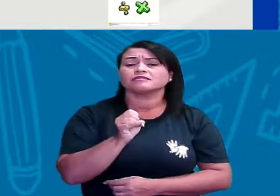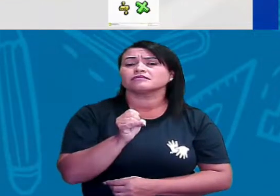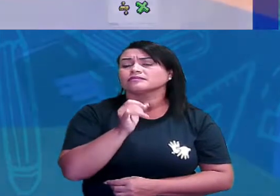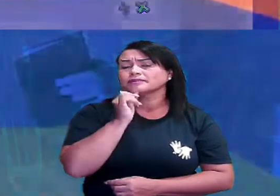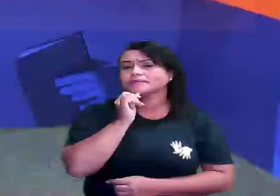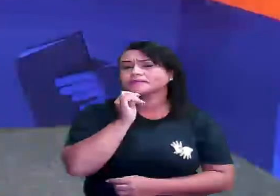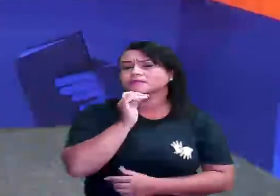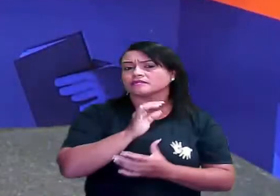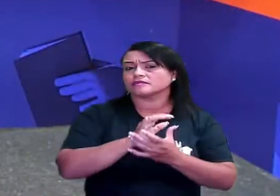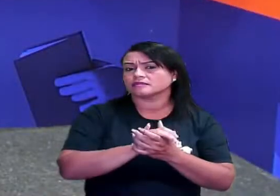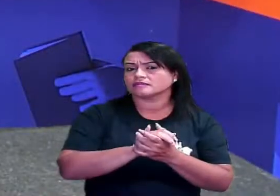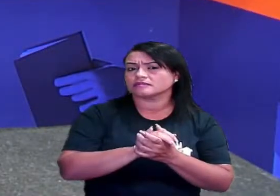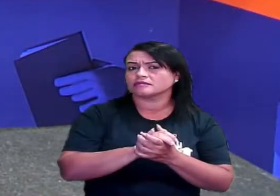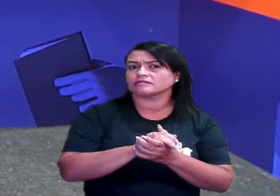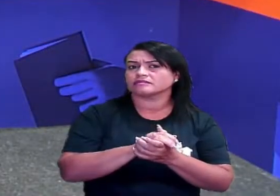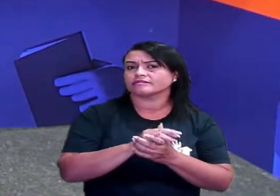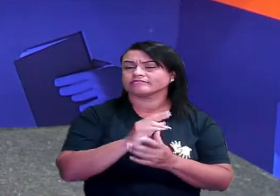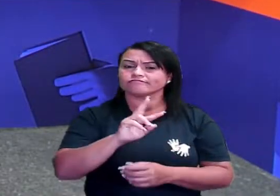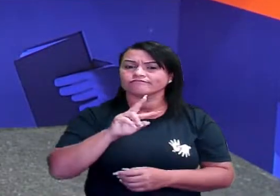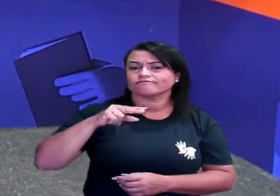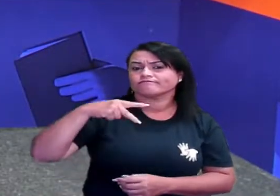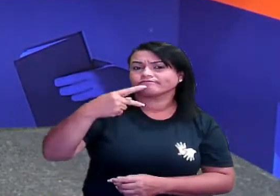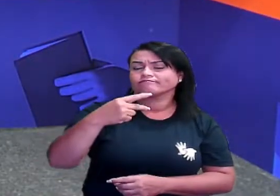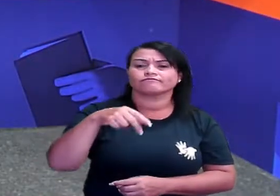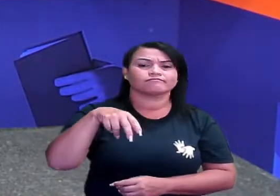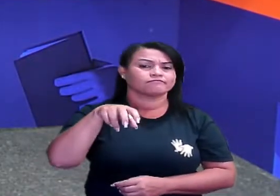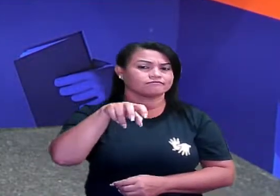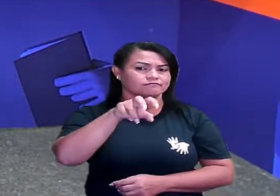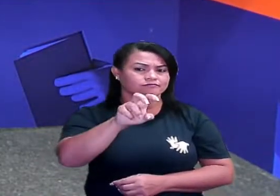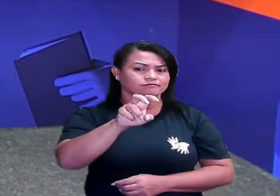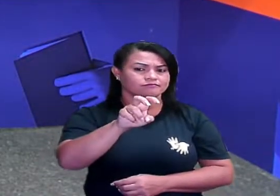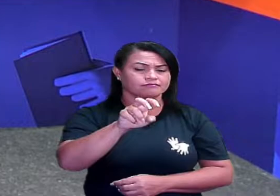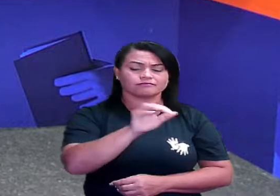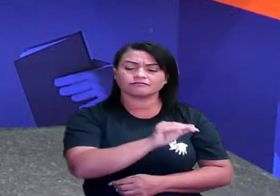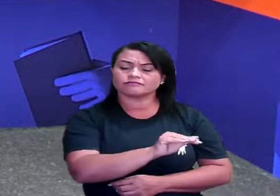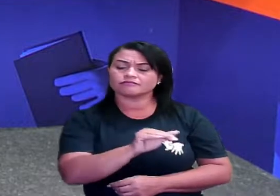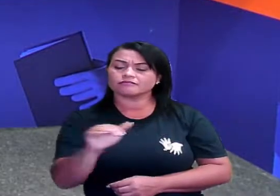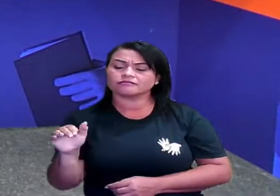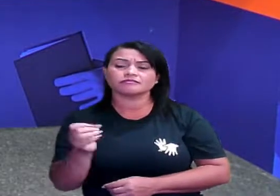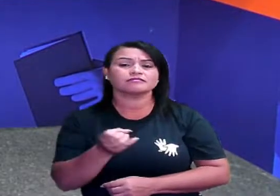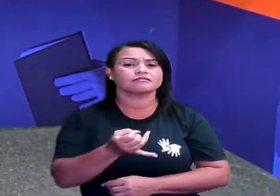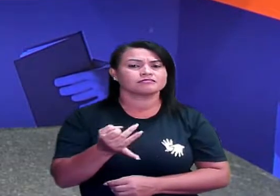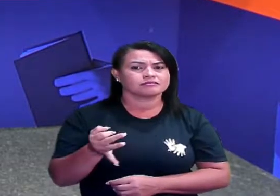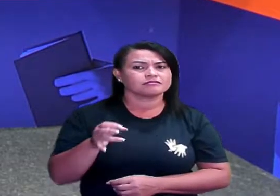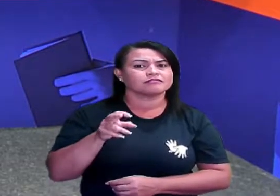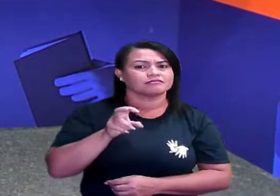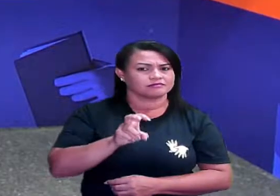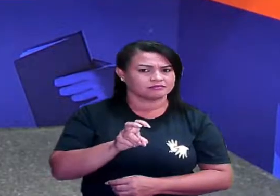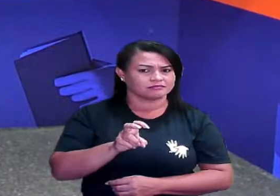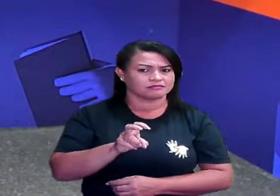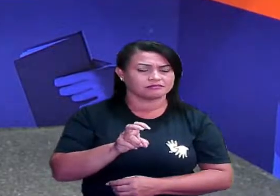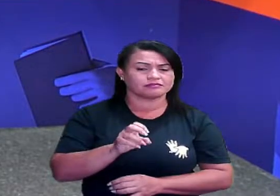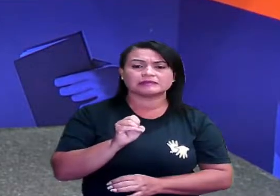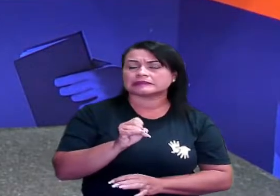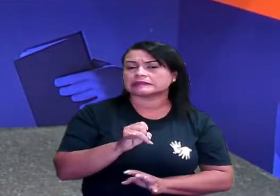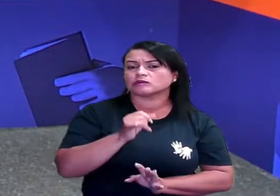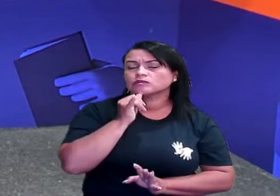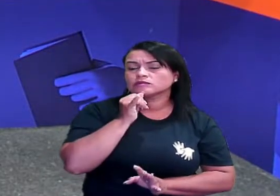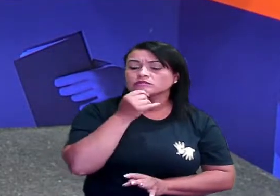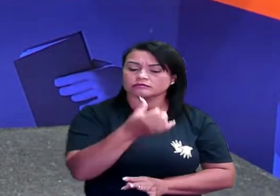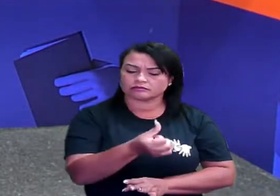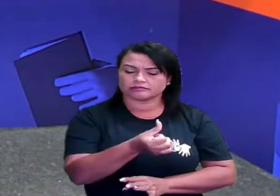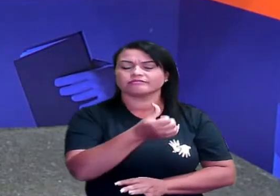o meu expoente fosse 5, eu iria repetir a minha base quantas vezes? 5 vezes. Se fosse